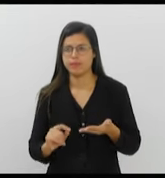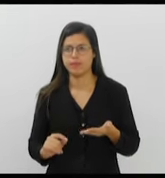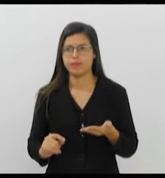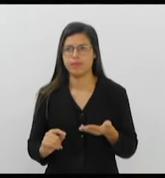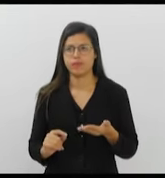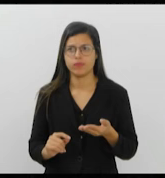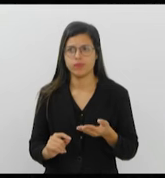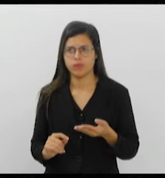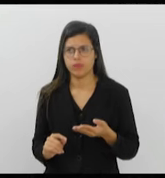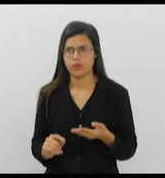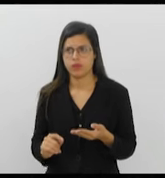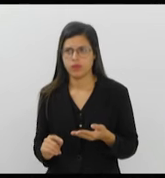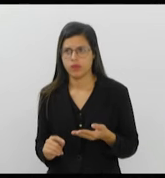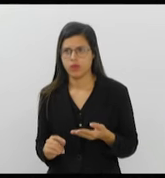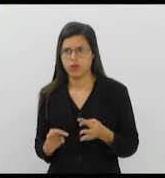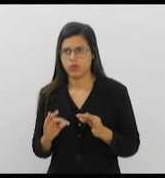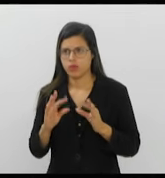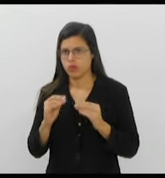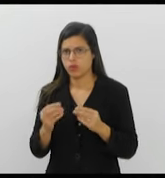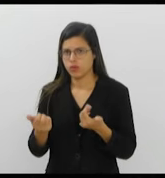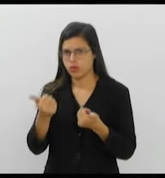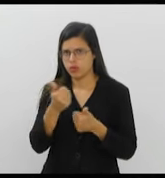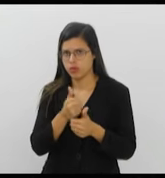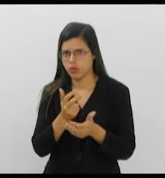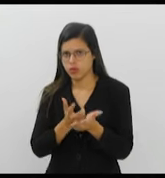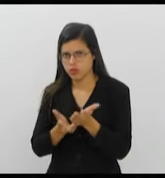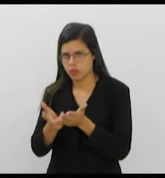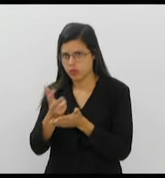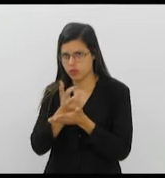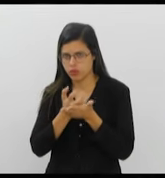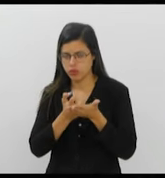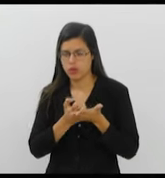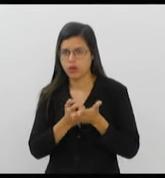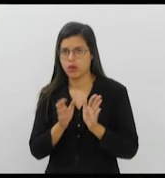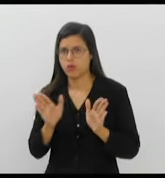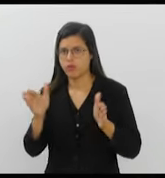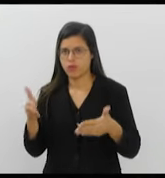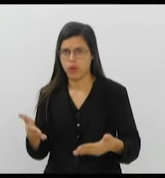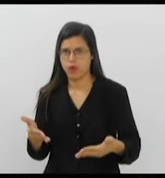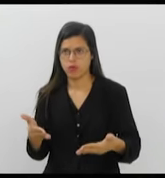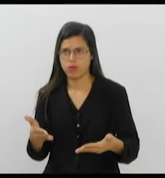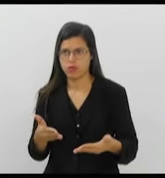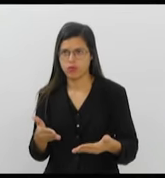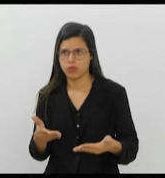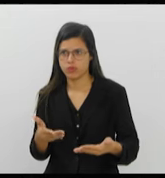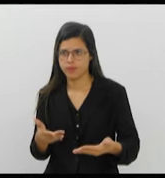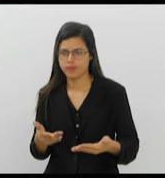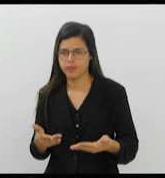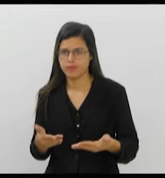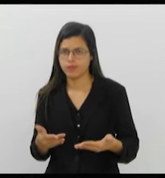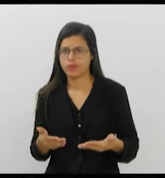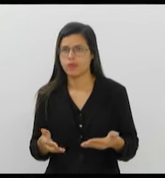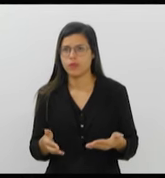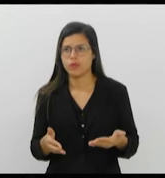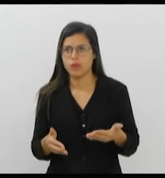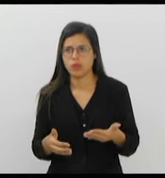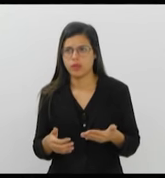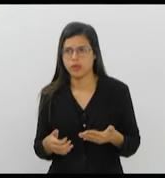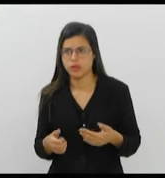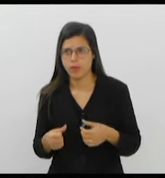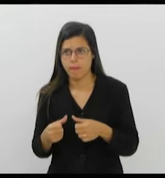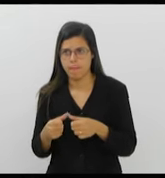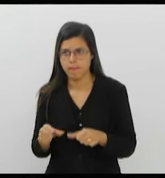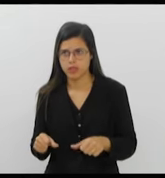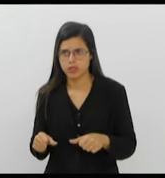todo mundo da substituição tributária, com o foco de manter os